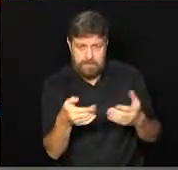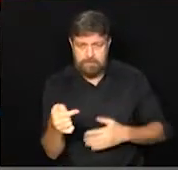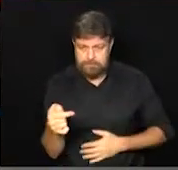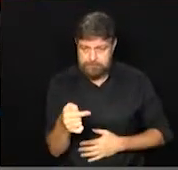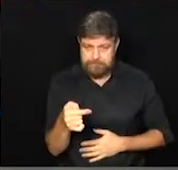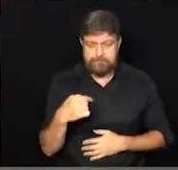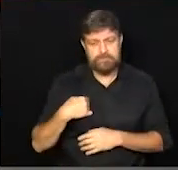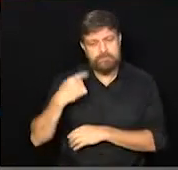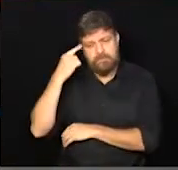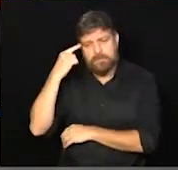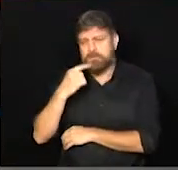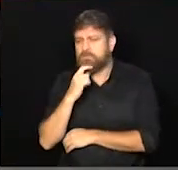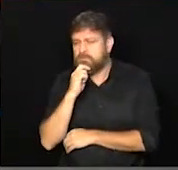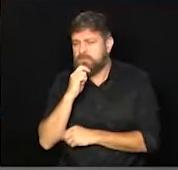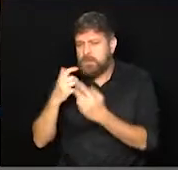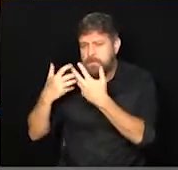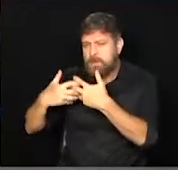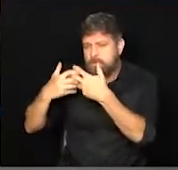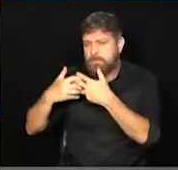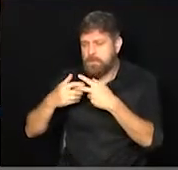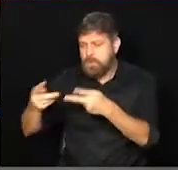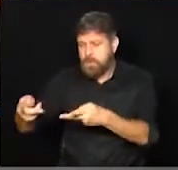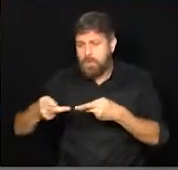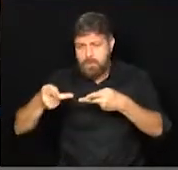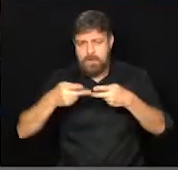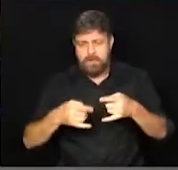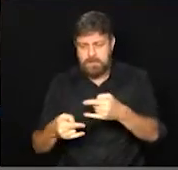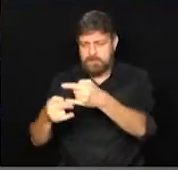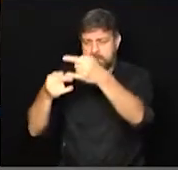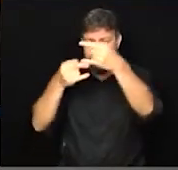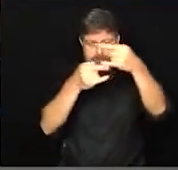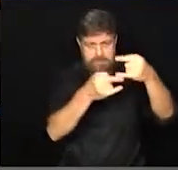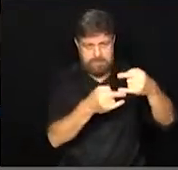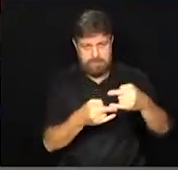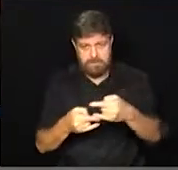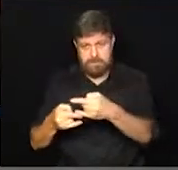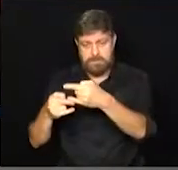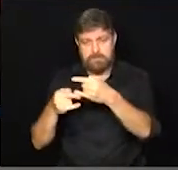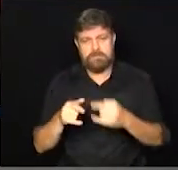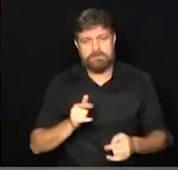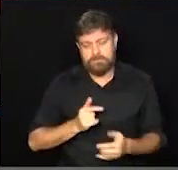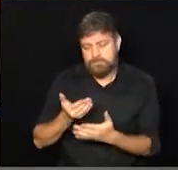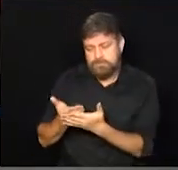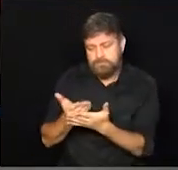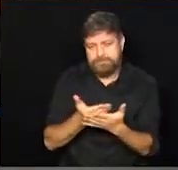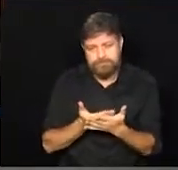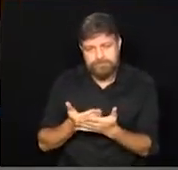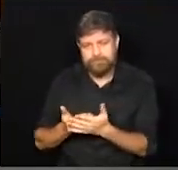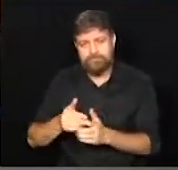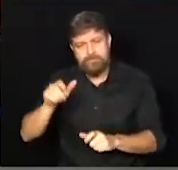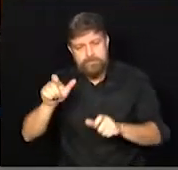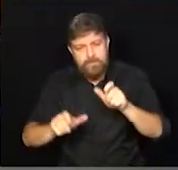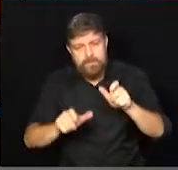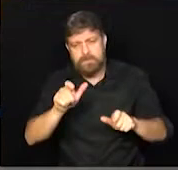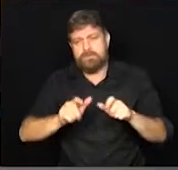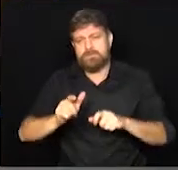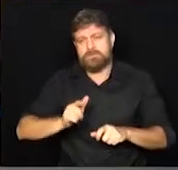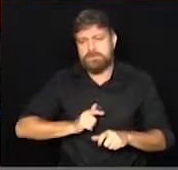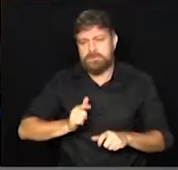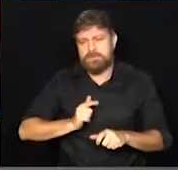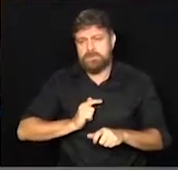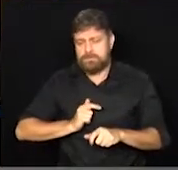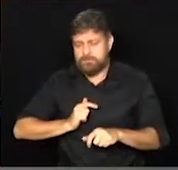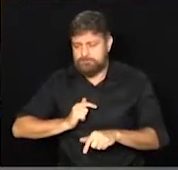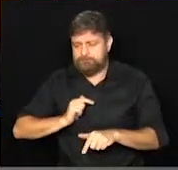tínhamos pensado com um conjunto de convidadas, de movimentos sociais, estudiosas, pessoas que estão construindo